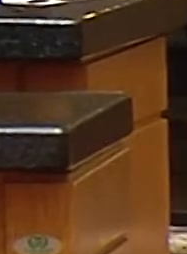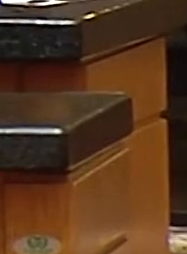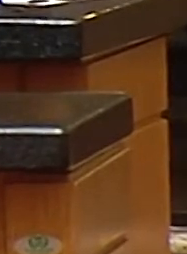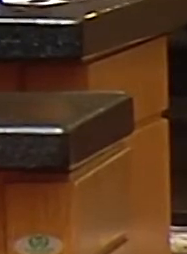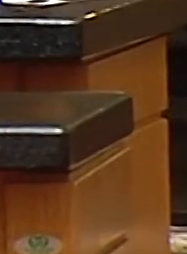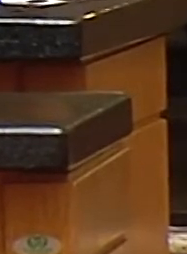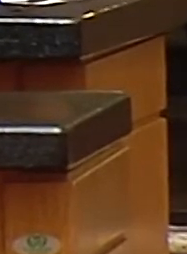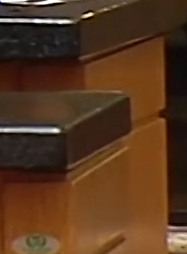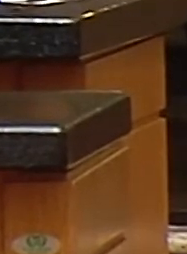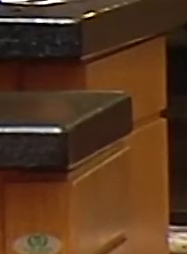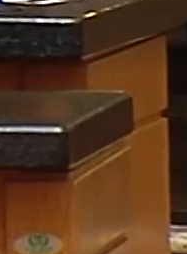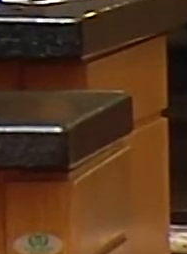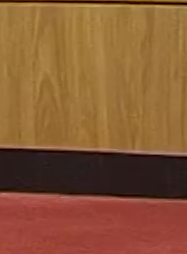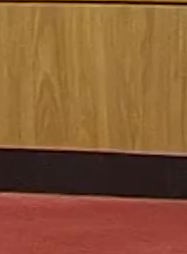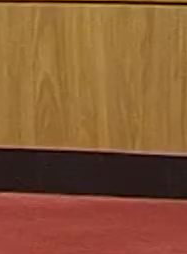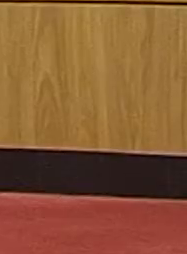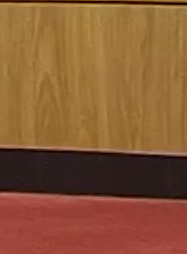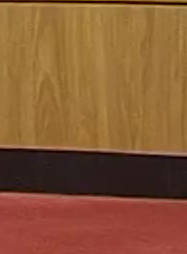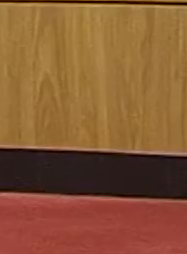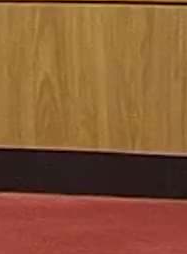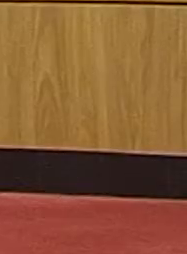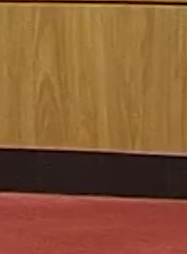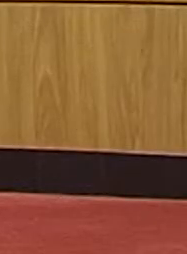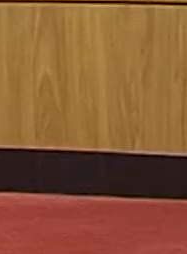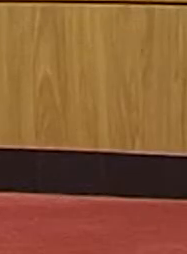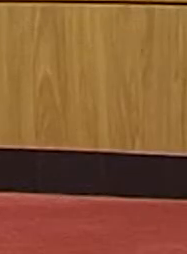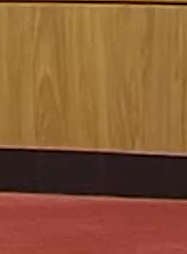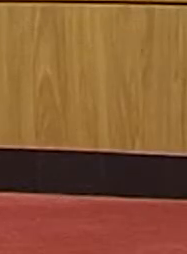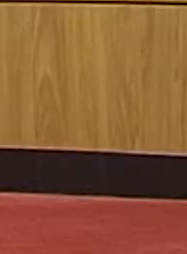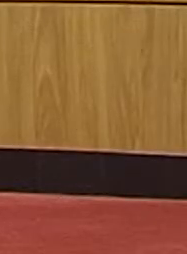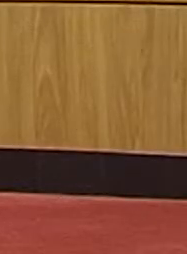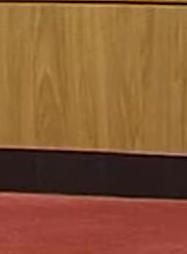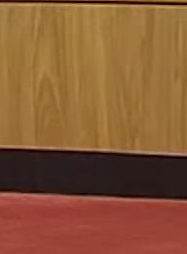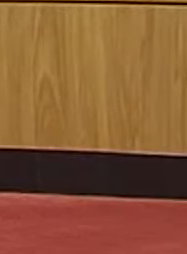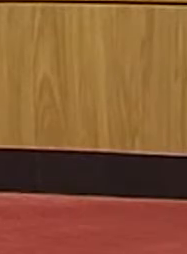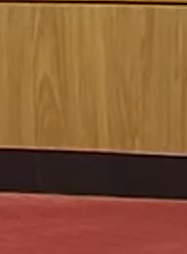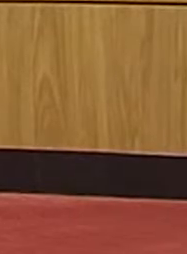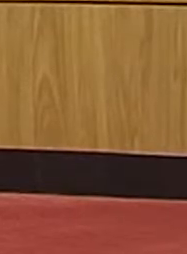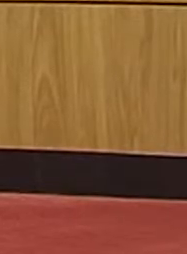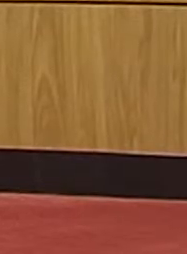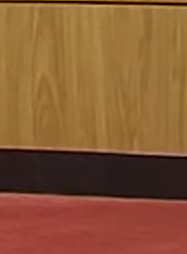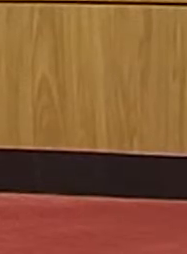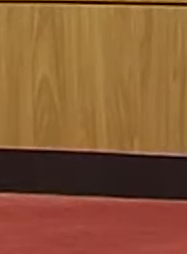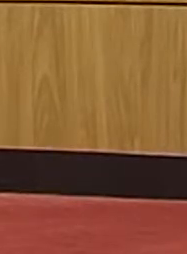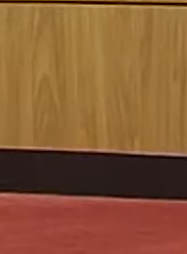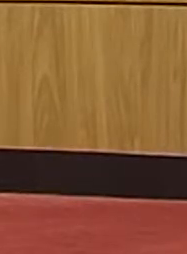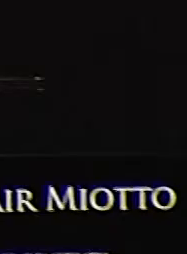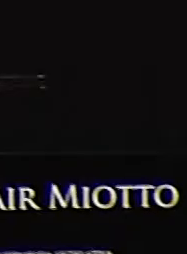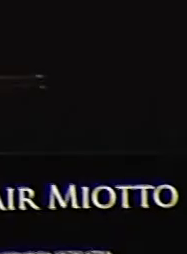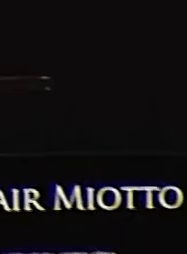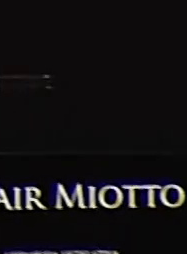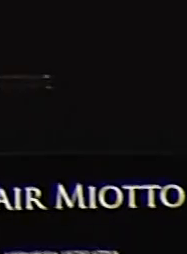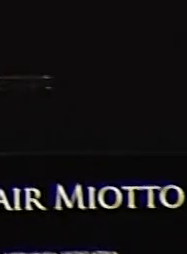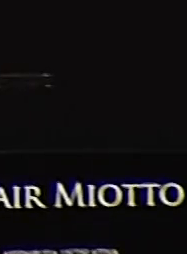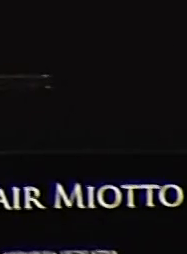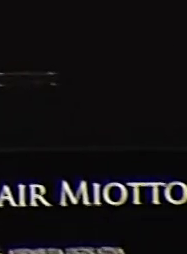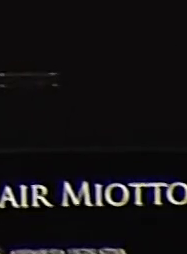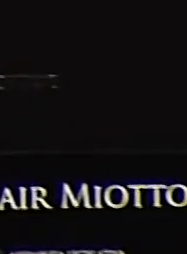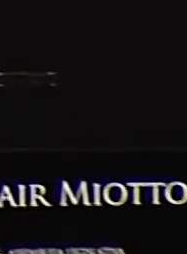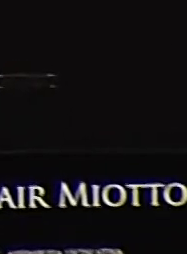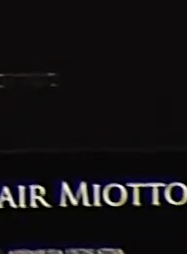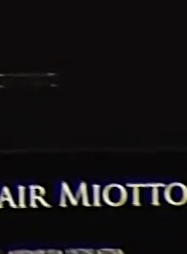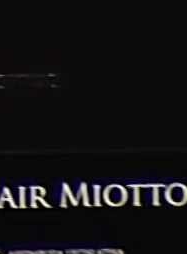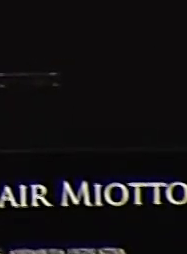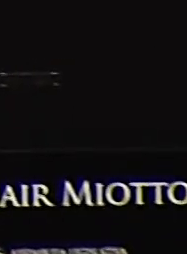sido rejeitada em 2014, data em que o Plano Nacional de Educação foi aprovado pelo Congresso Federal. O parlamentar